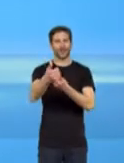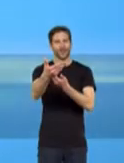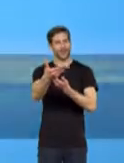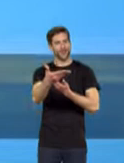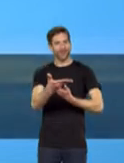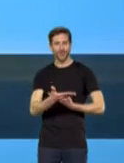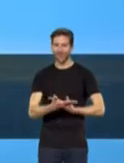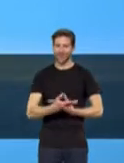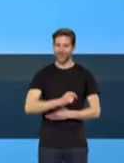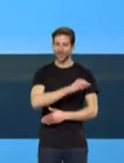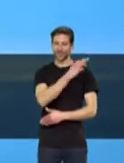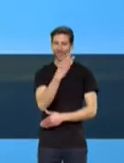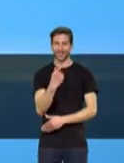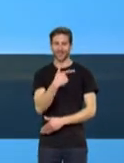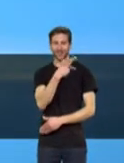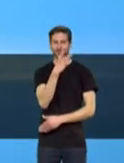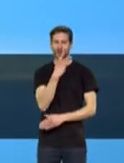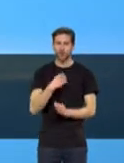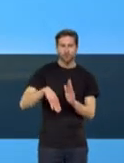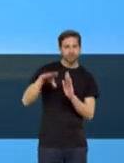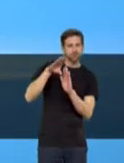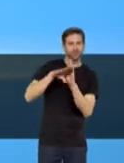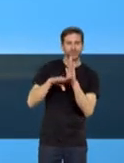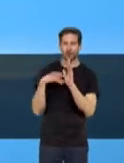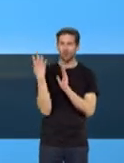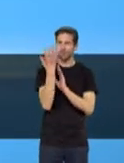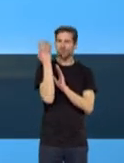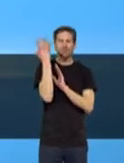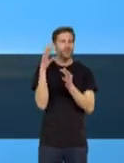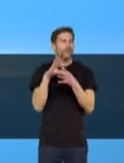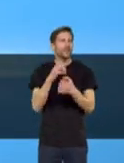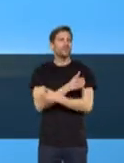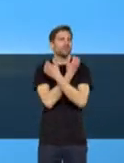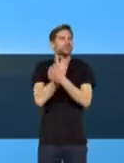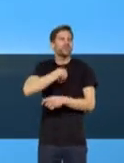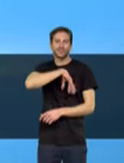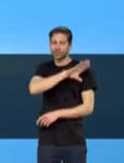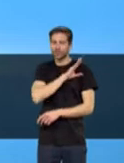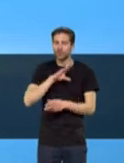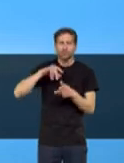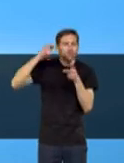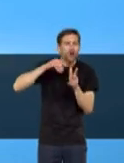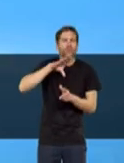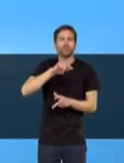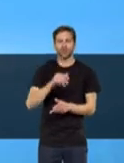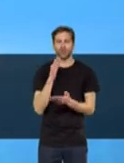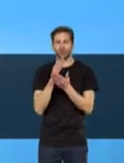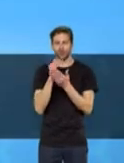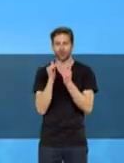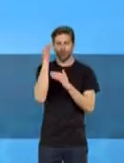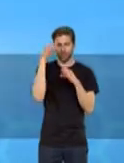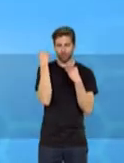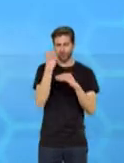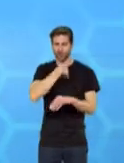Olá, sejam bem-vindos à ESEC TV, um magazine cultural sobre a cidade de Coimbra, produzido na Escola Superior de